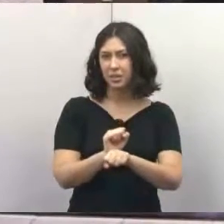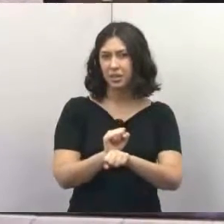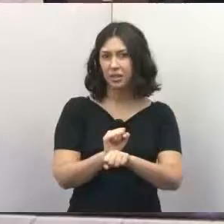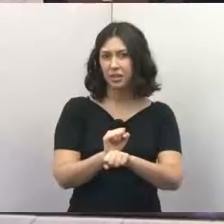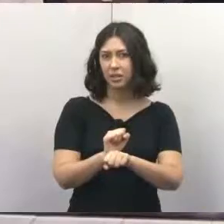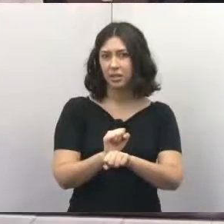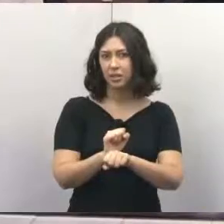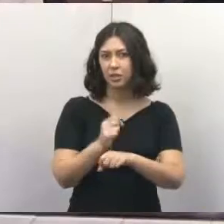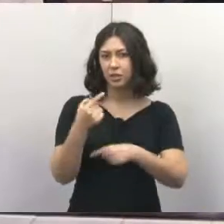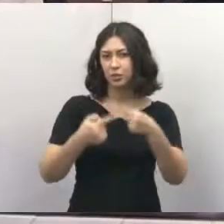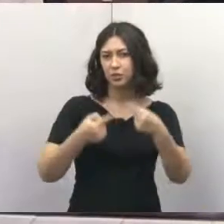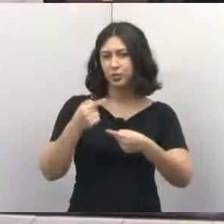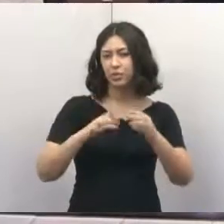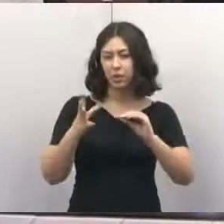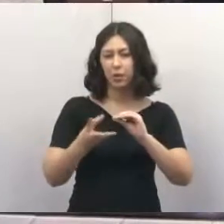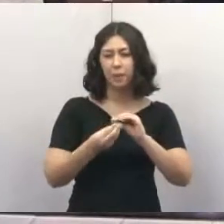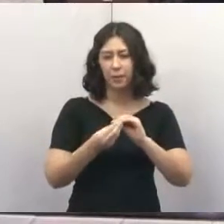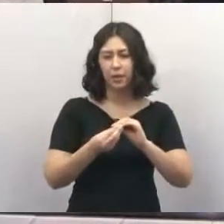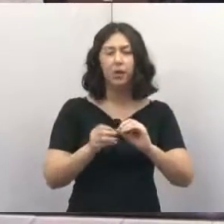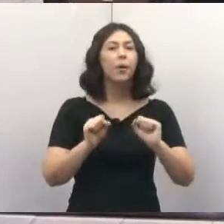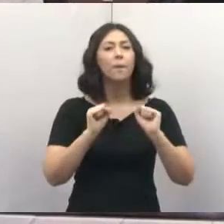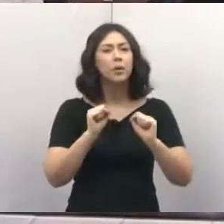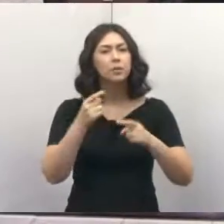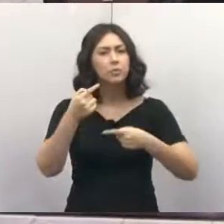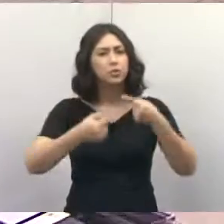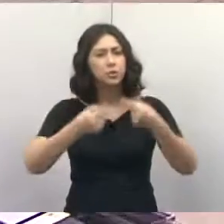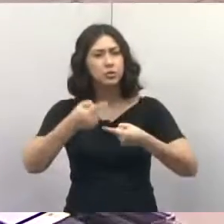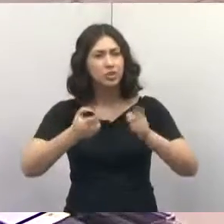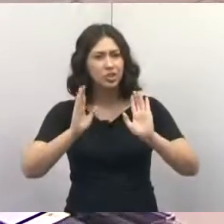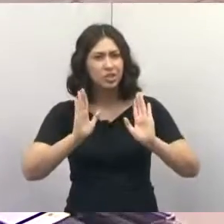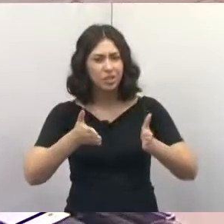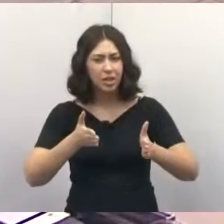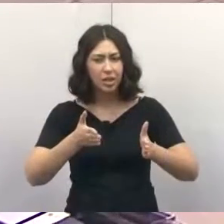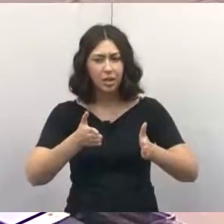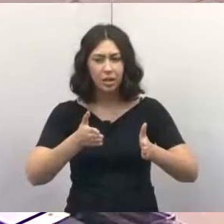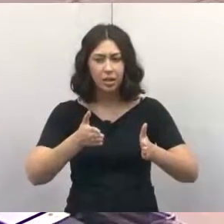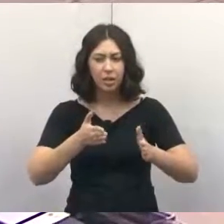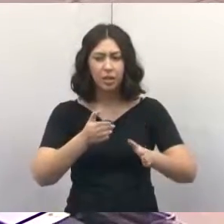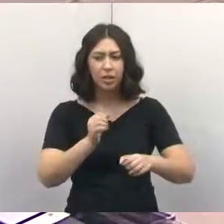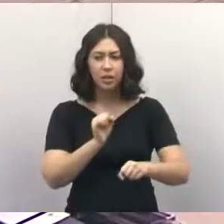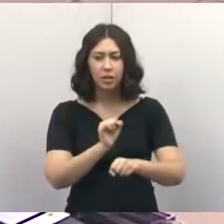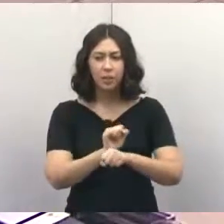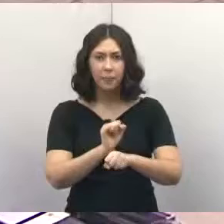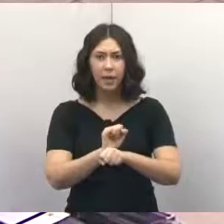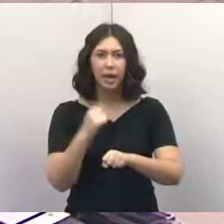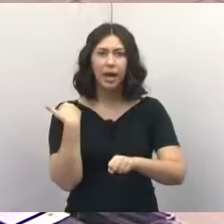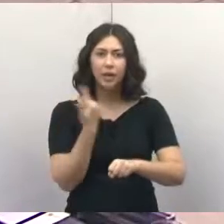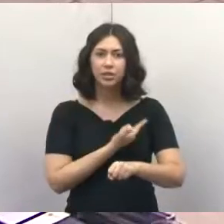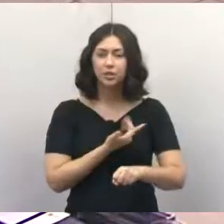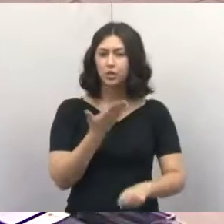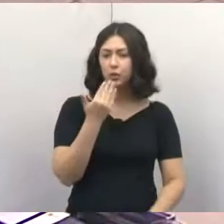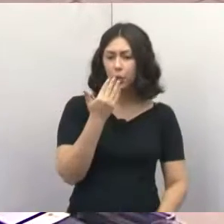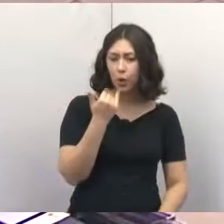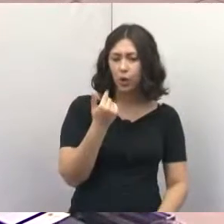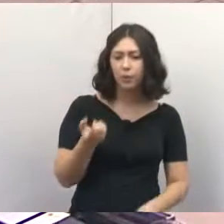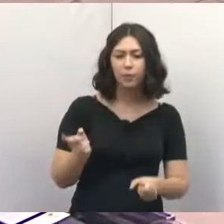gentileza? Temos a emenda. Já podemos fazer a discussão dessa emenda? Suspender um pouco a sessão, já aproveitamos saindo para o